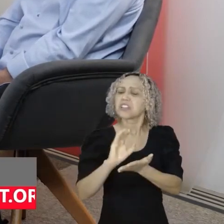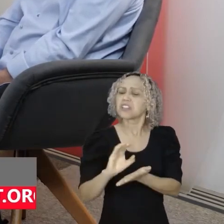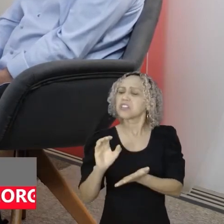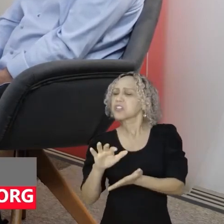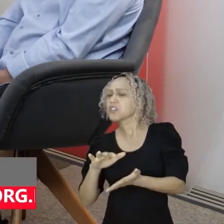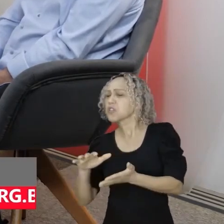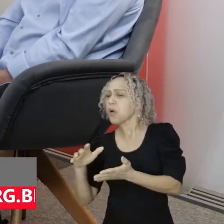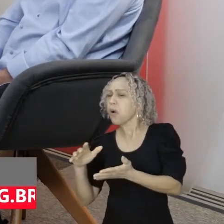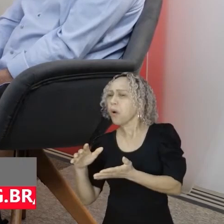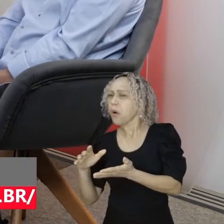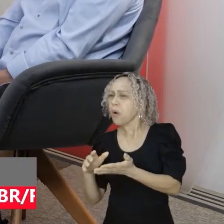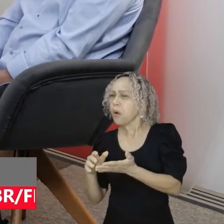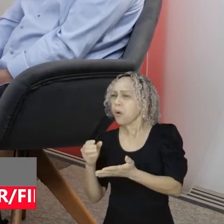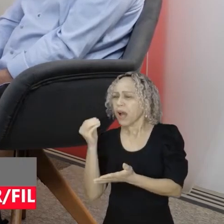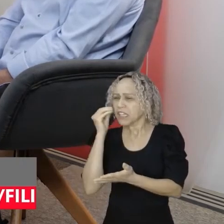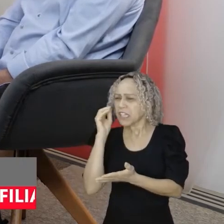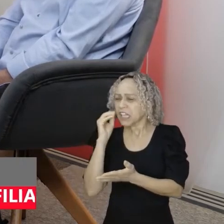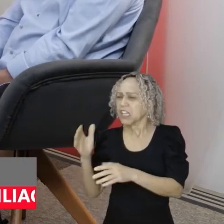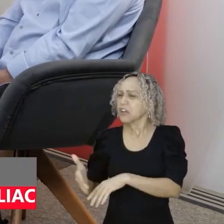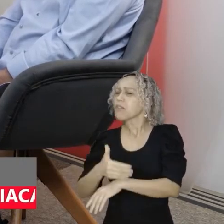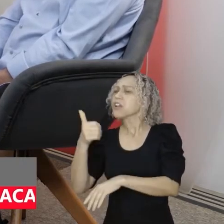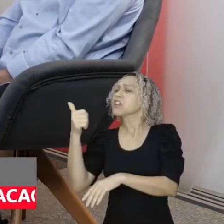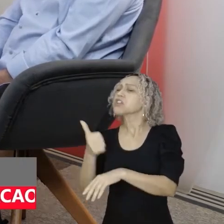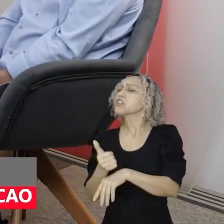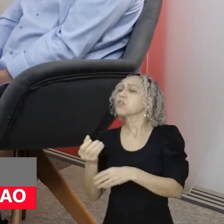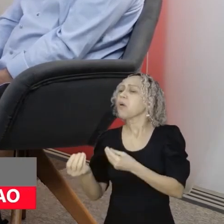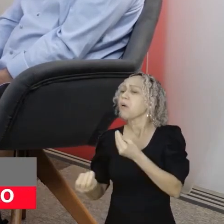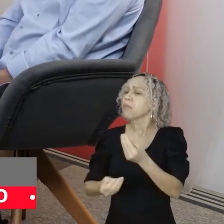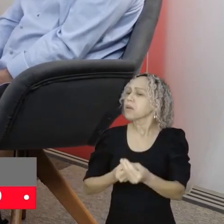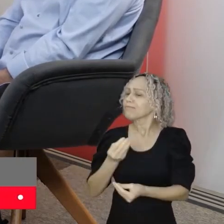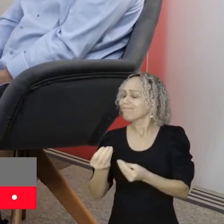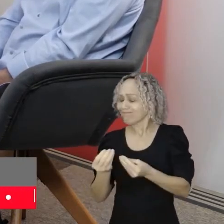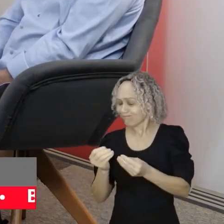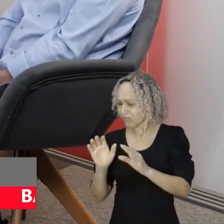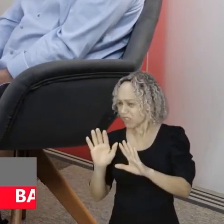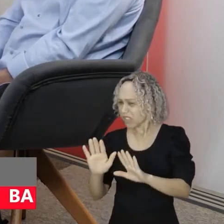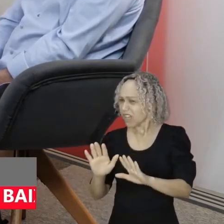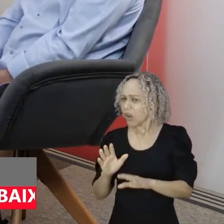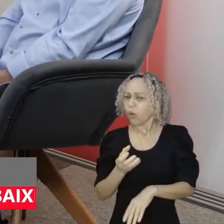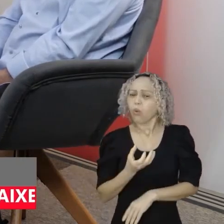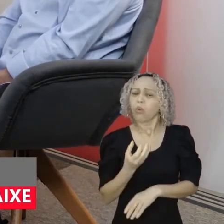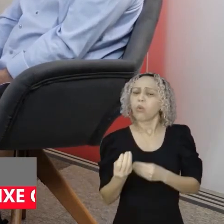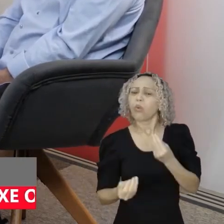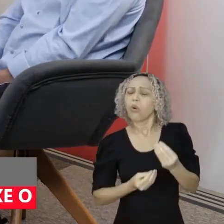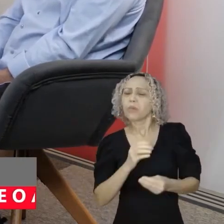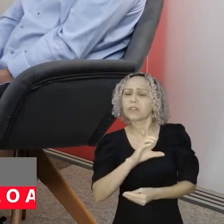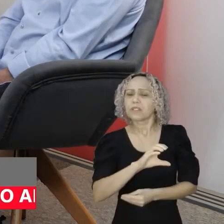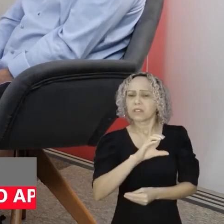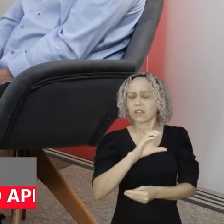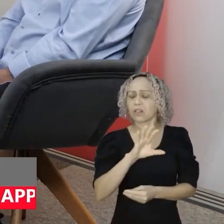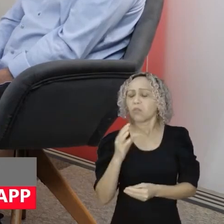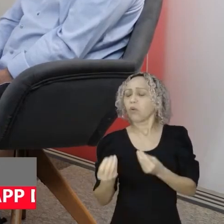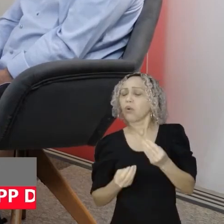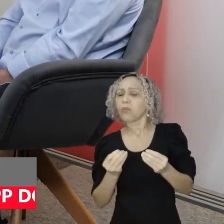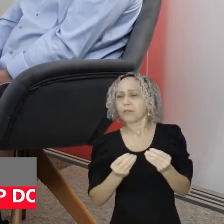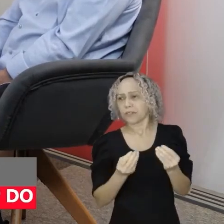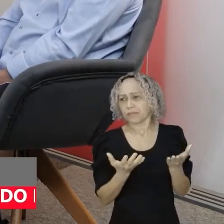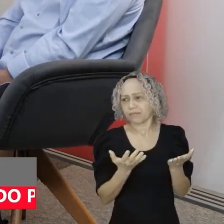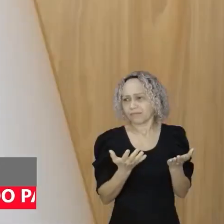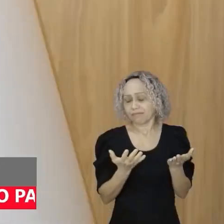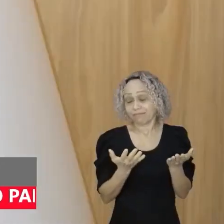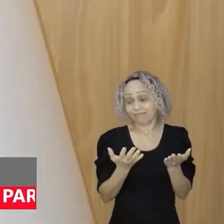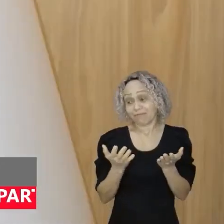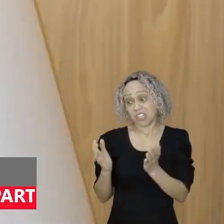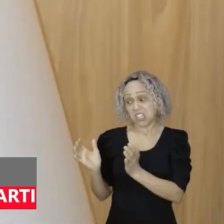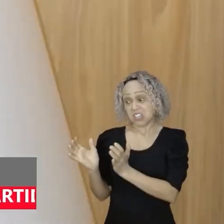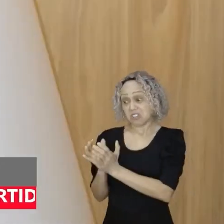criou essa CPI, né, que forçou a criação, como é que ela sai desse processo todo? A oposição saiu derrotada, evidente,